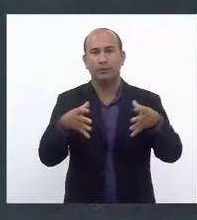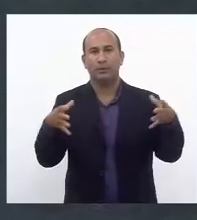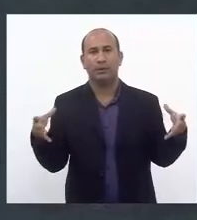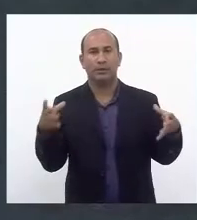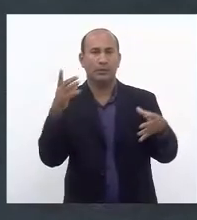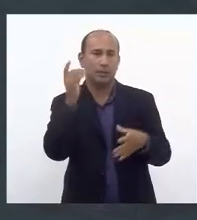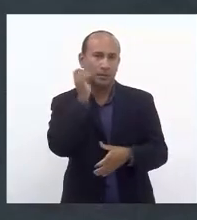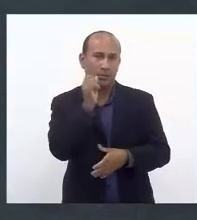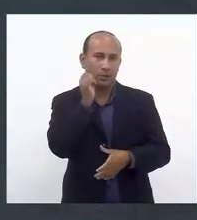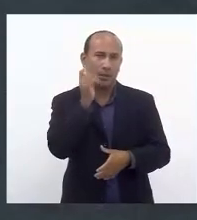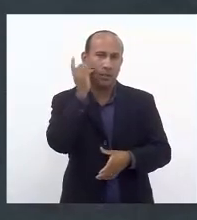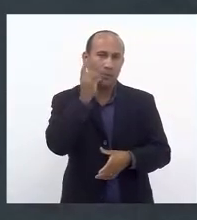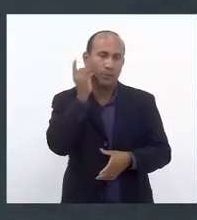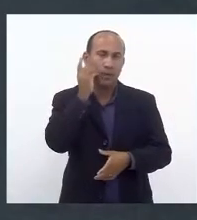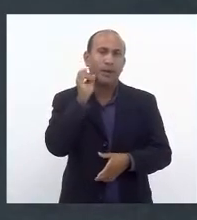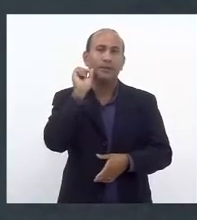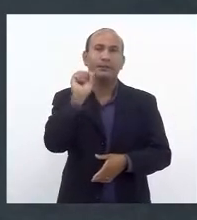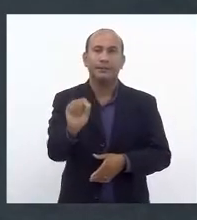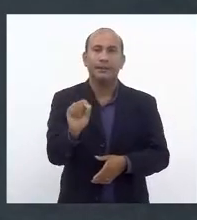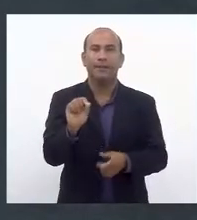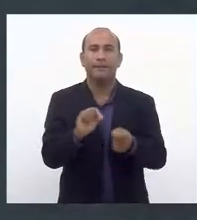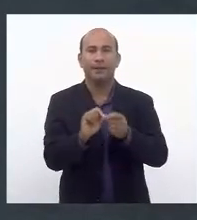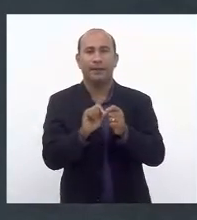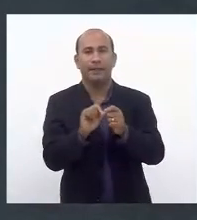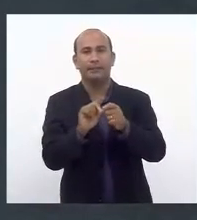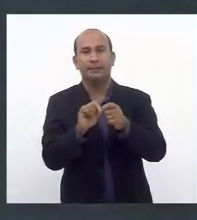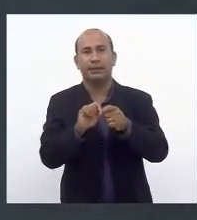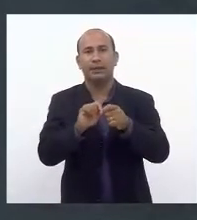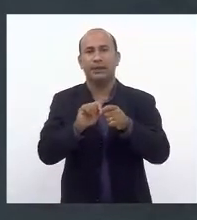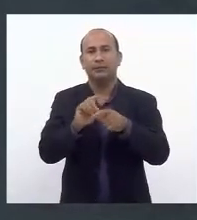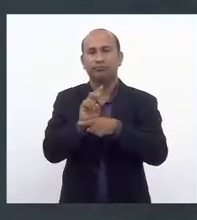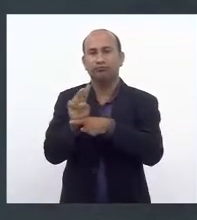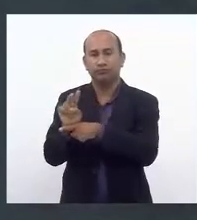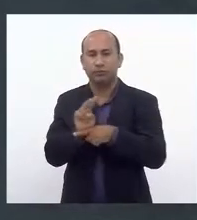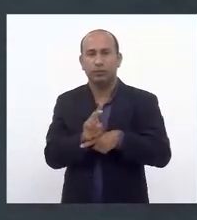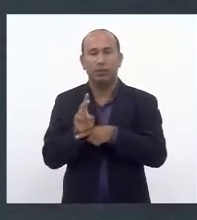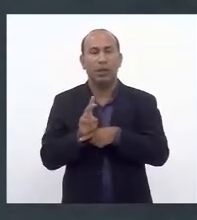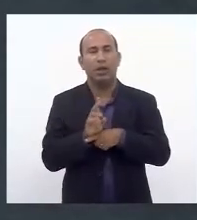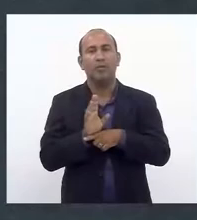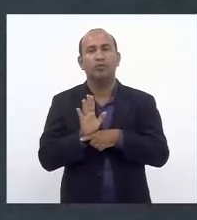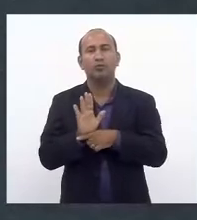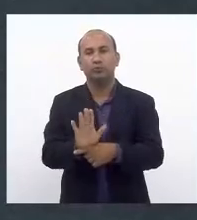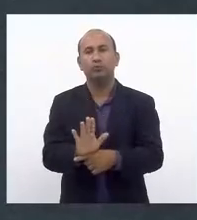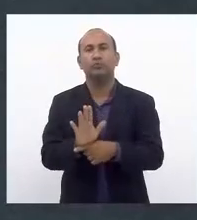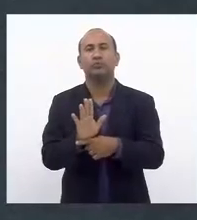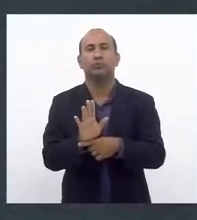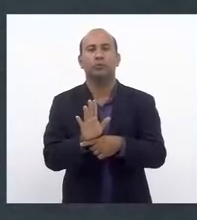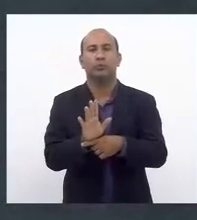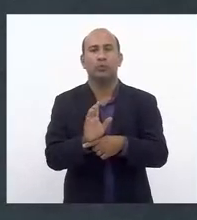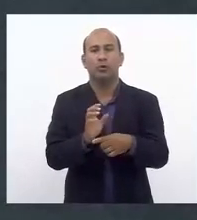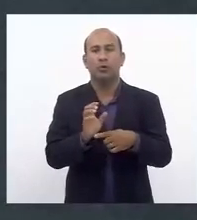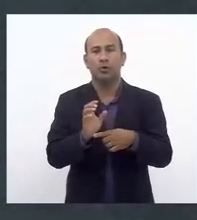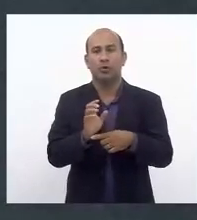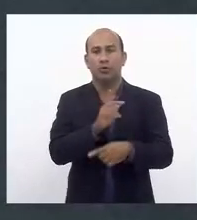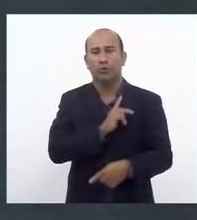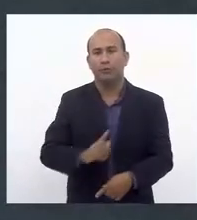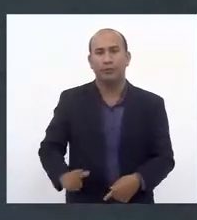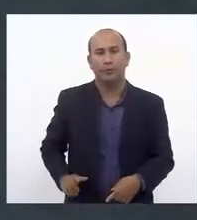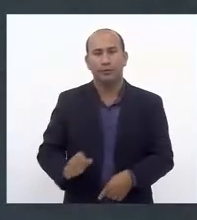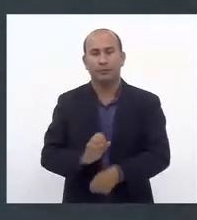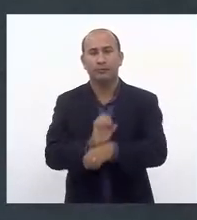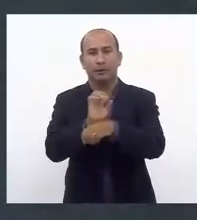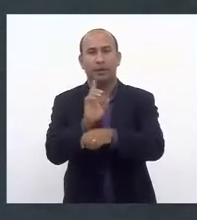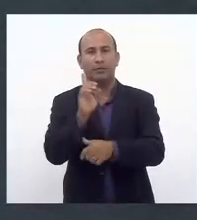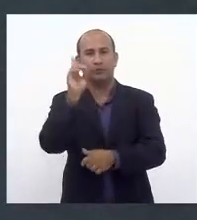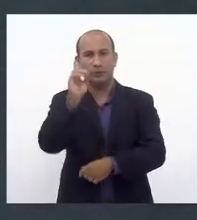deputadas no que concerne a fiscalização e acompanhamento dos programas do governo estadual que atuam na garantia dos